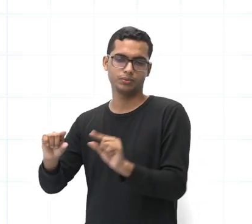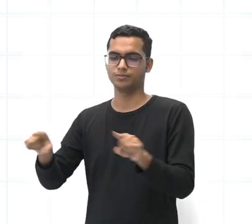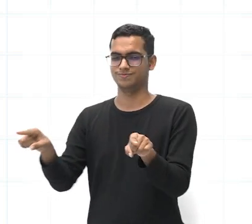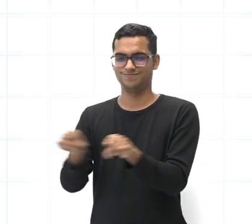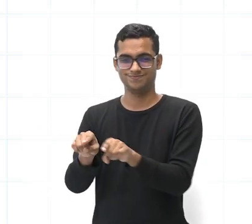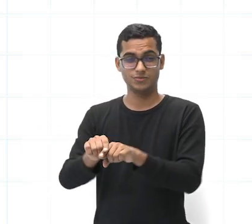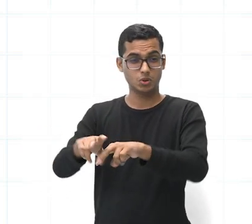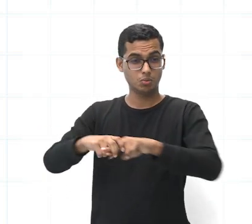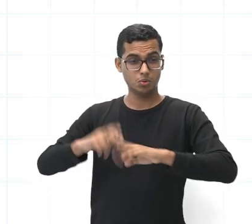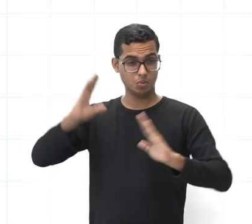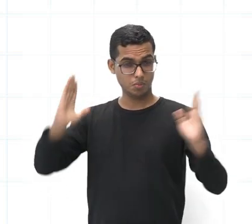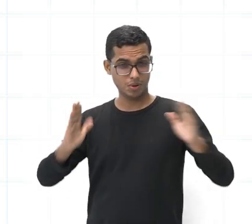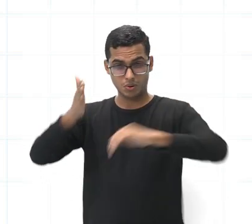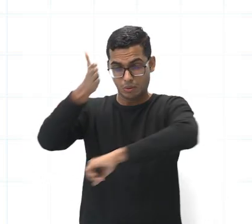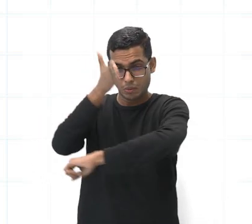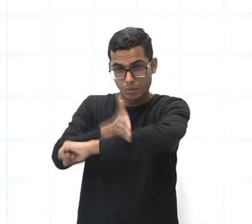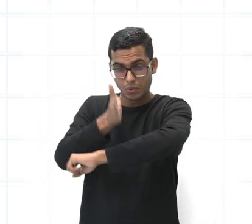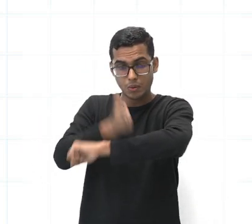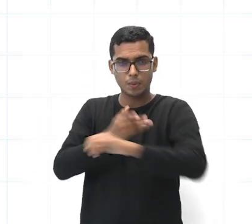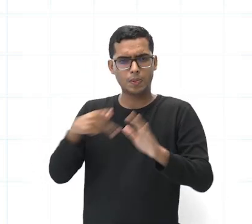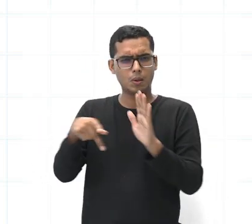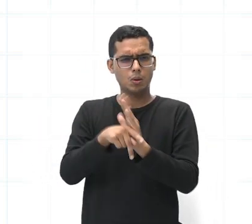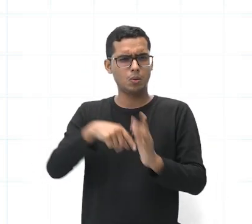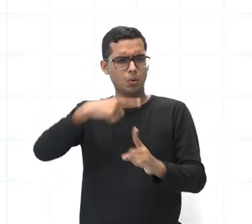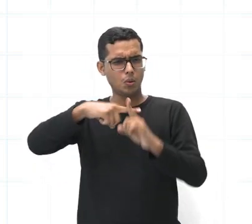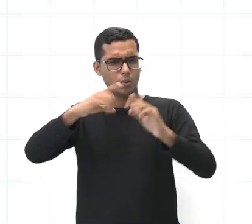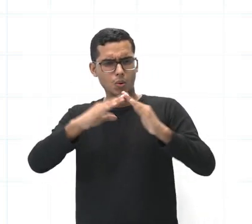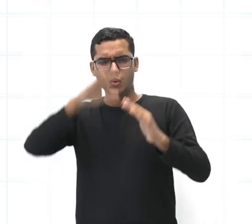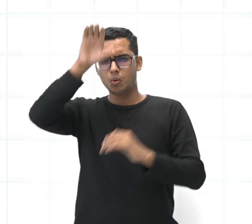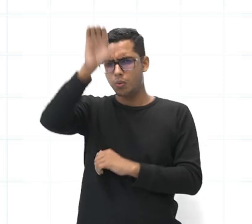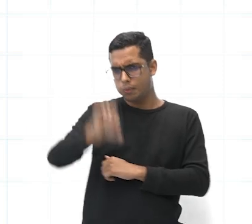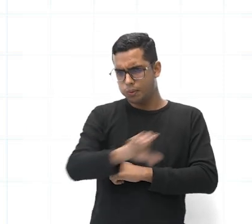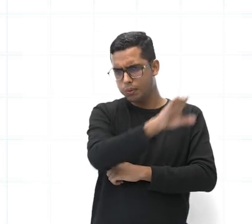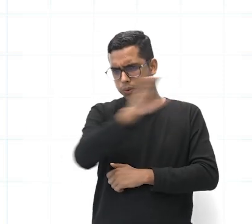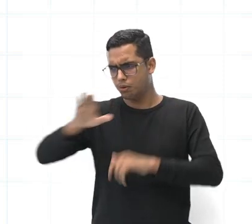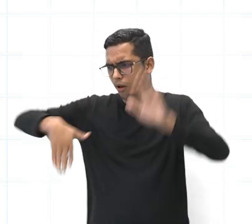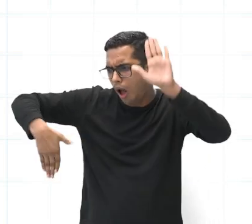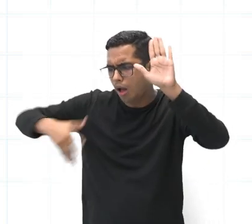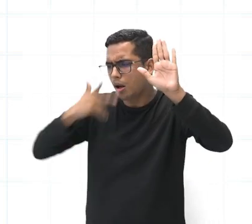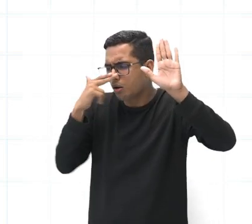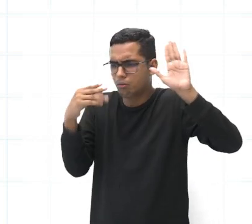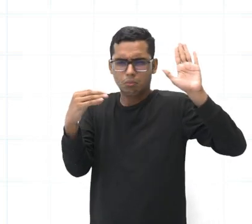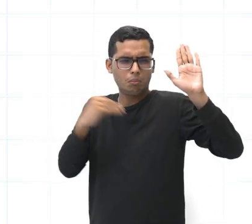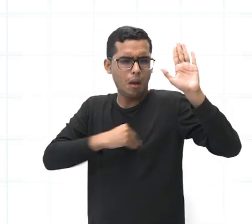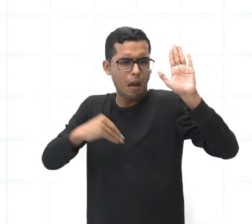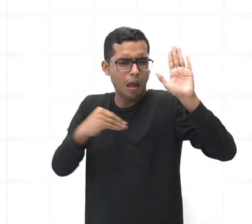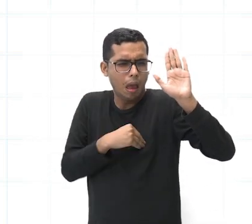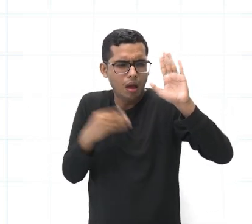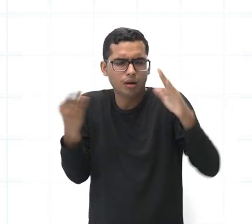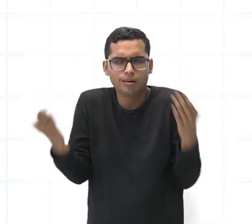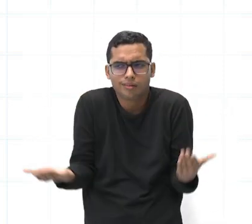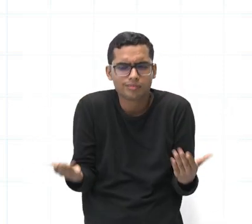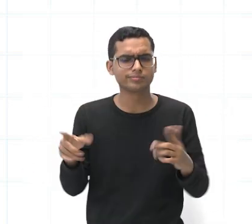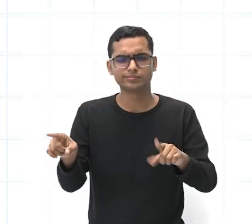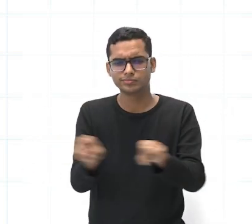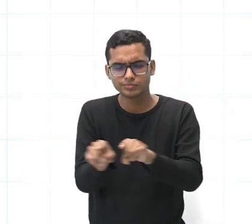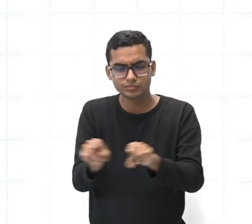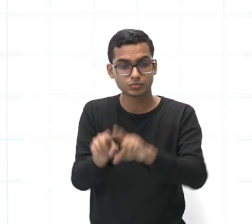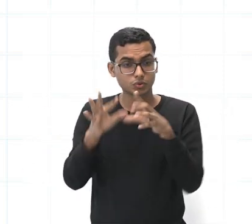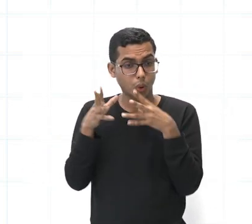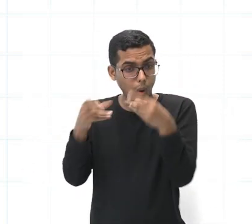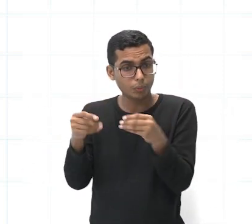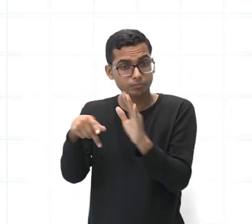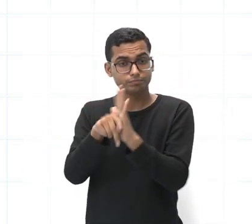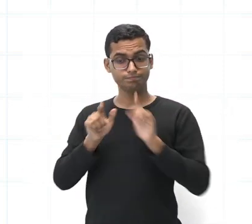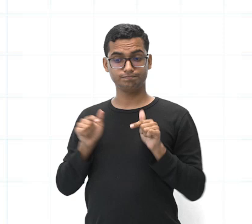Porque naquele tempo da Idade Média, a Igreja Católica via como algo pecaminoso. Então, tudo que envolvia a questão